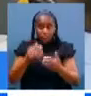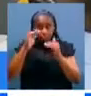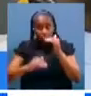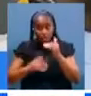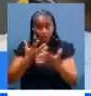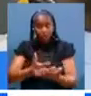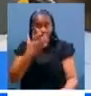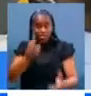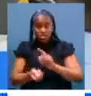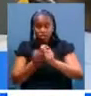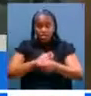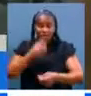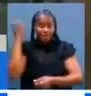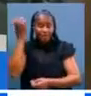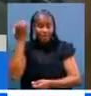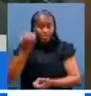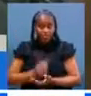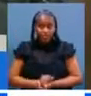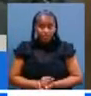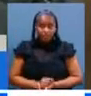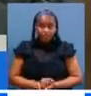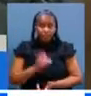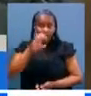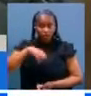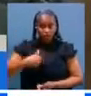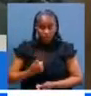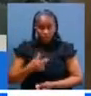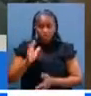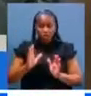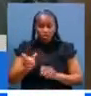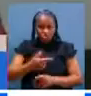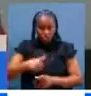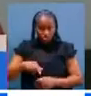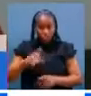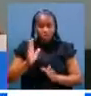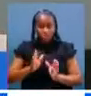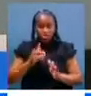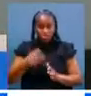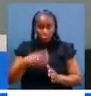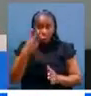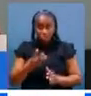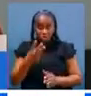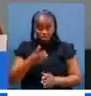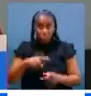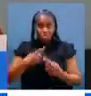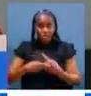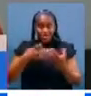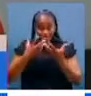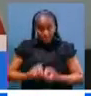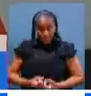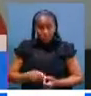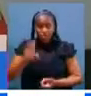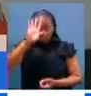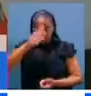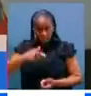impactos das mudanças climáticas. Em Cabo Verde nós já estamos no terceiro ano de seca. Nós sabemos que isso tem